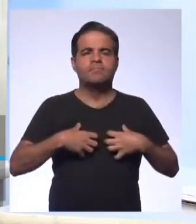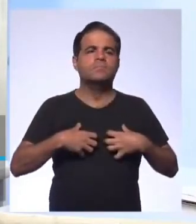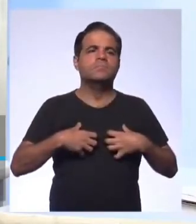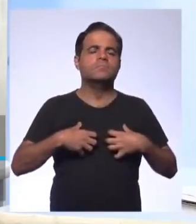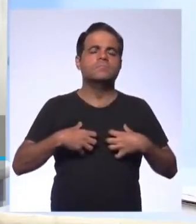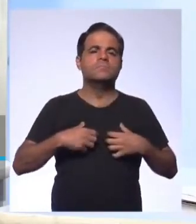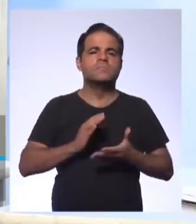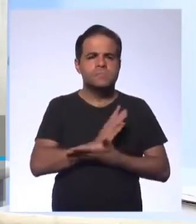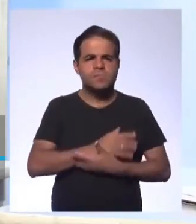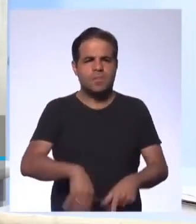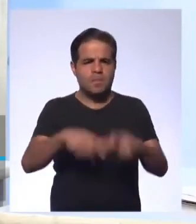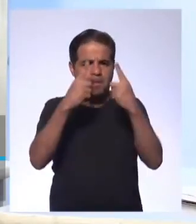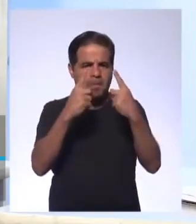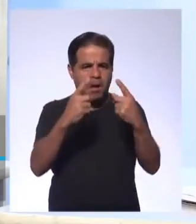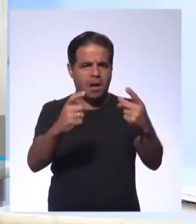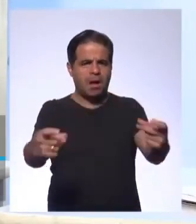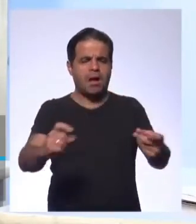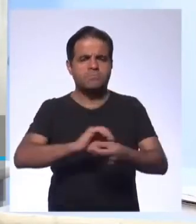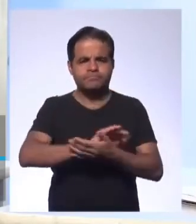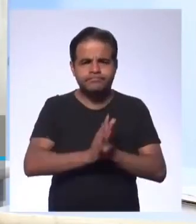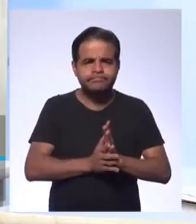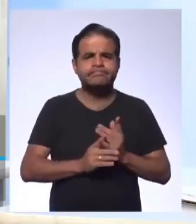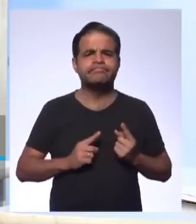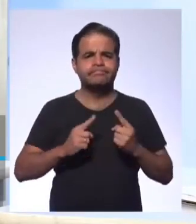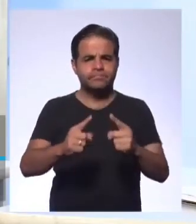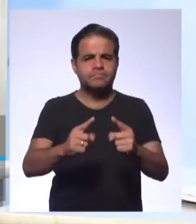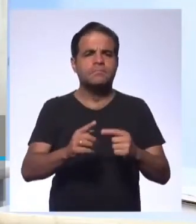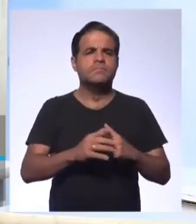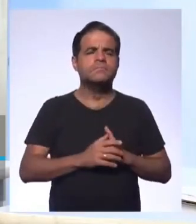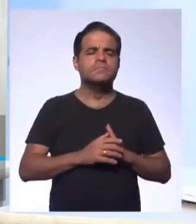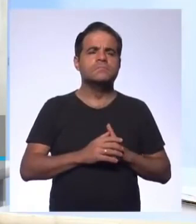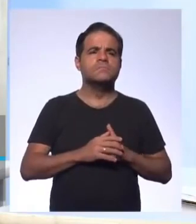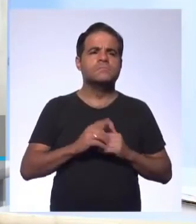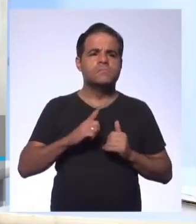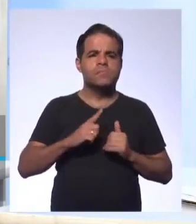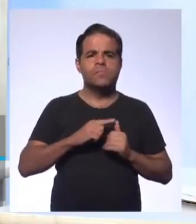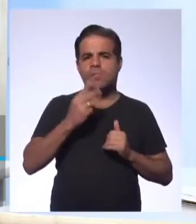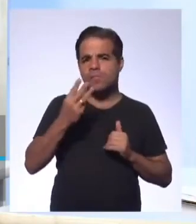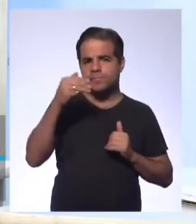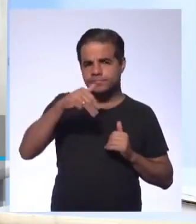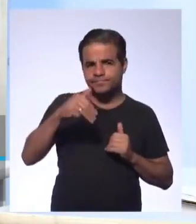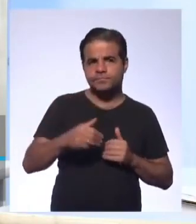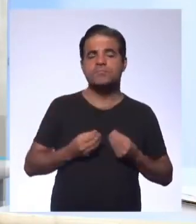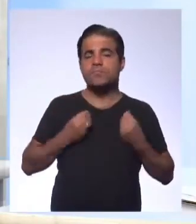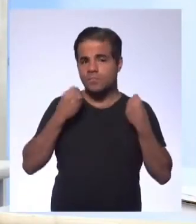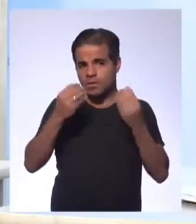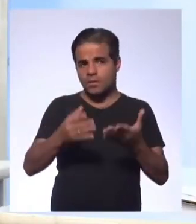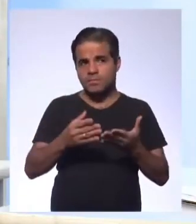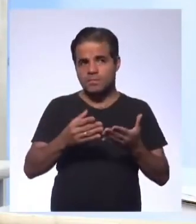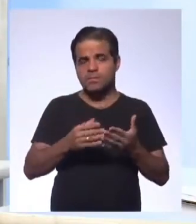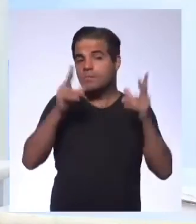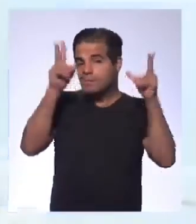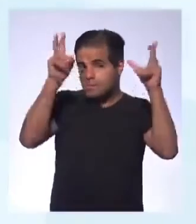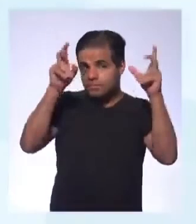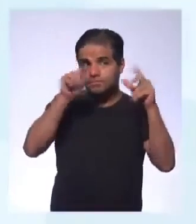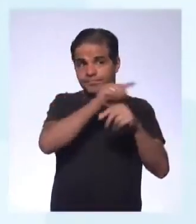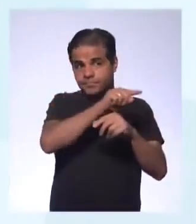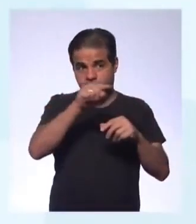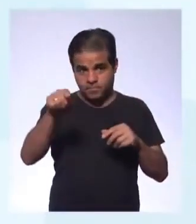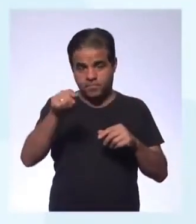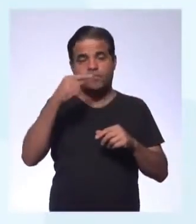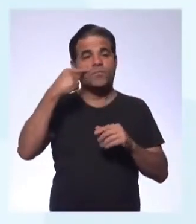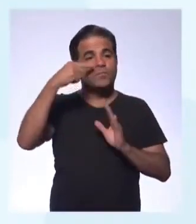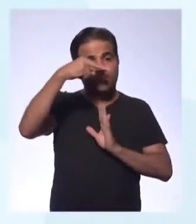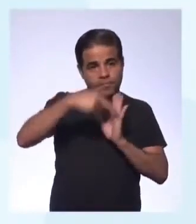se revoltaram. E aí, deixa eu ver aqui, nós temos só 3 minutos. Eu vou deixar uma questão para vocês,